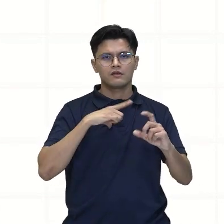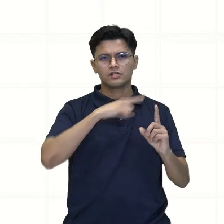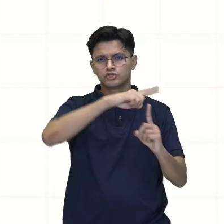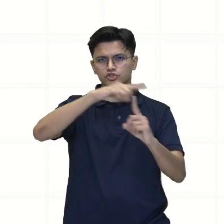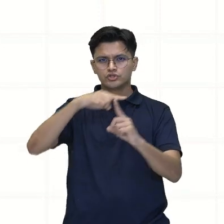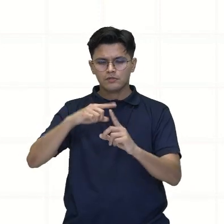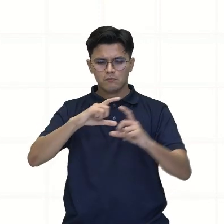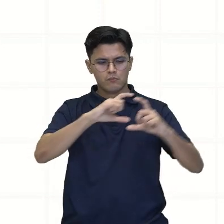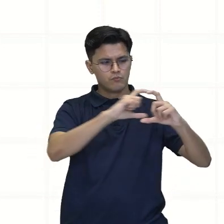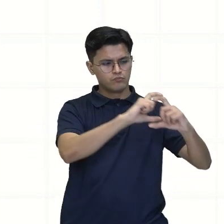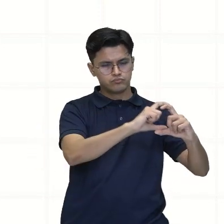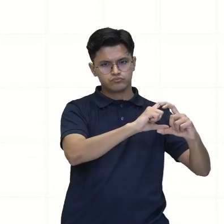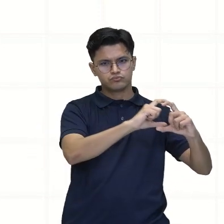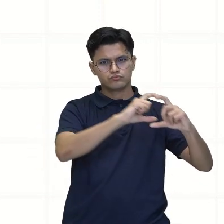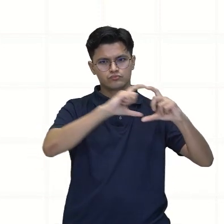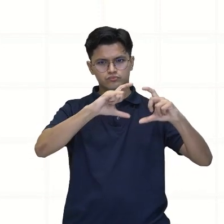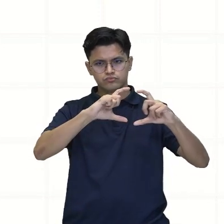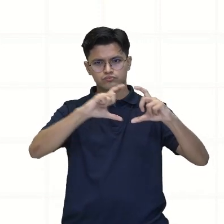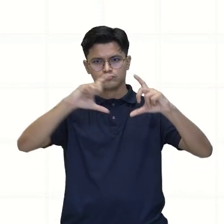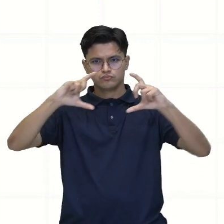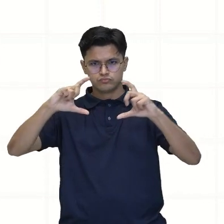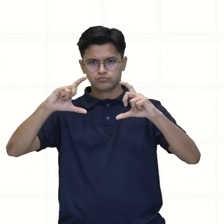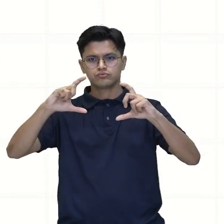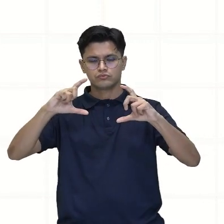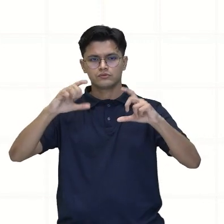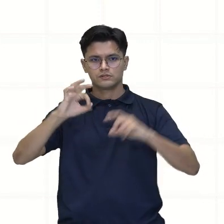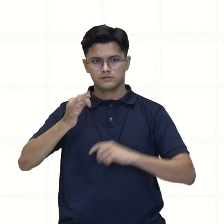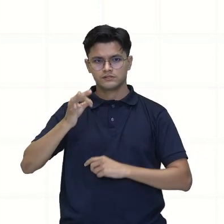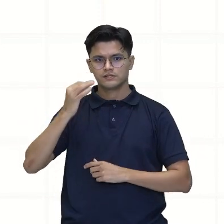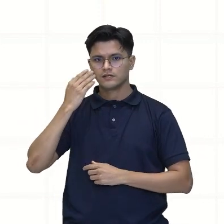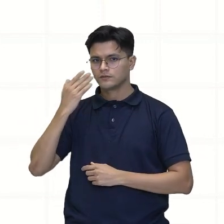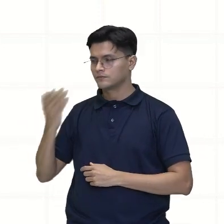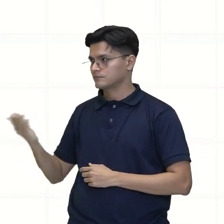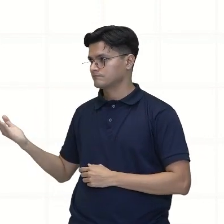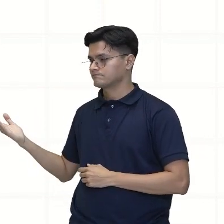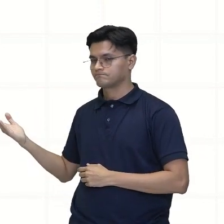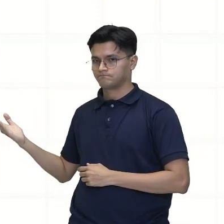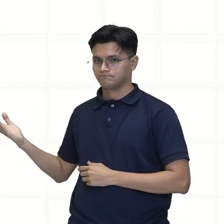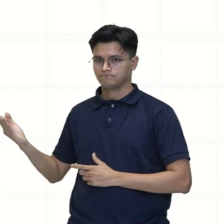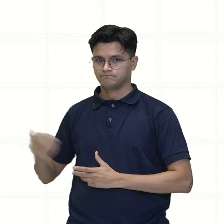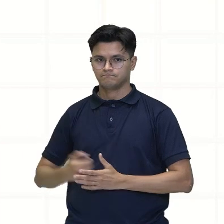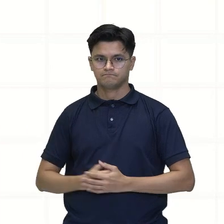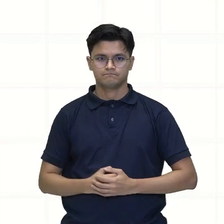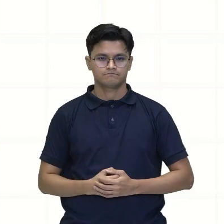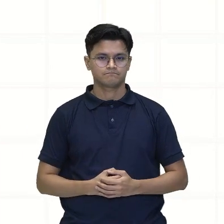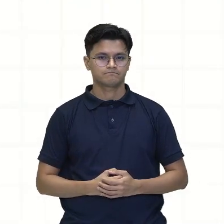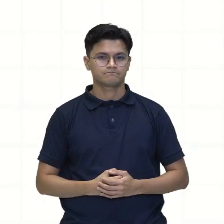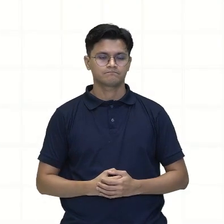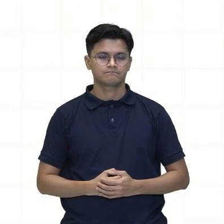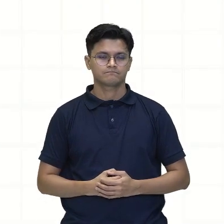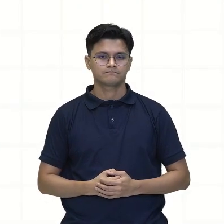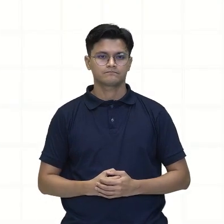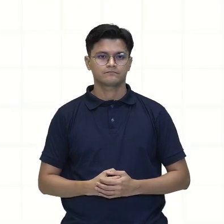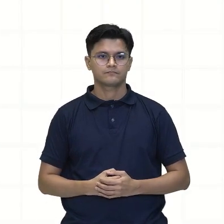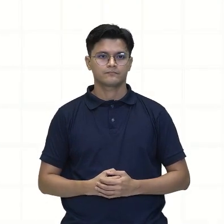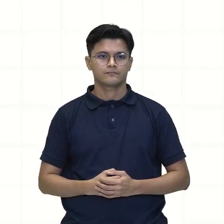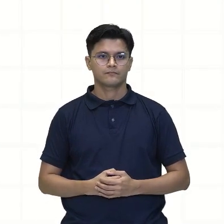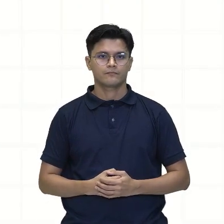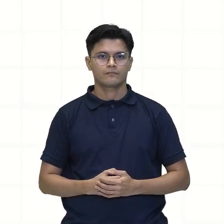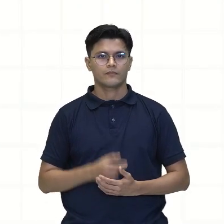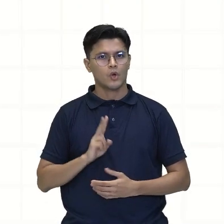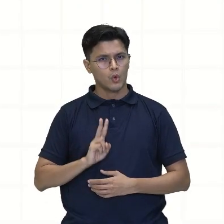das áreas menores até as áreas maiores, certo? Ainda trazendo aqui